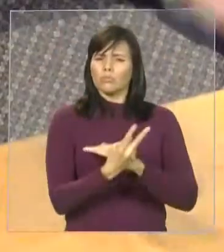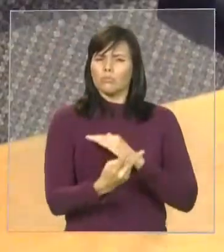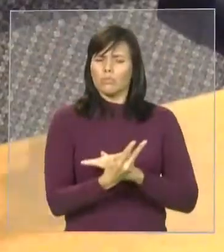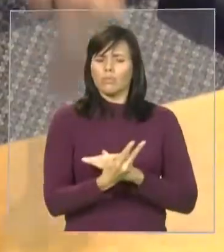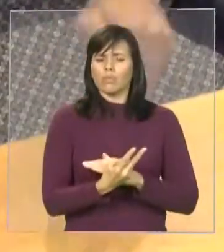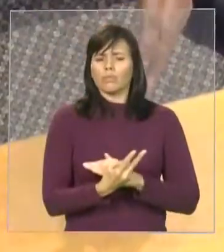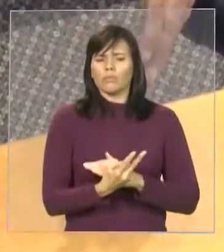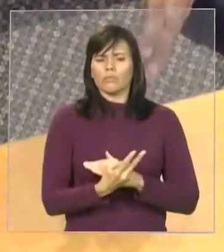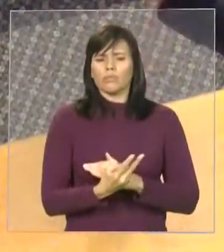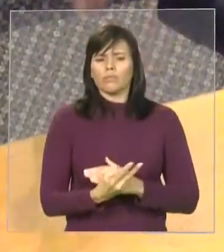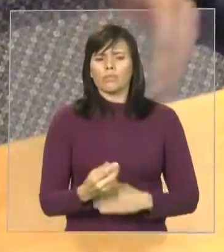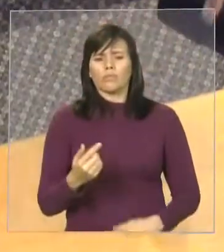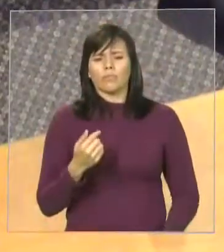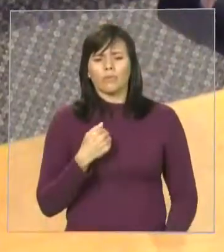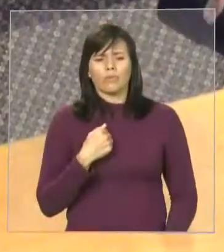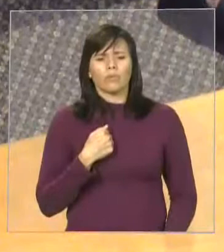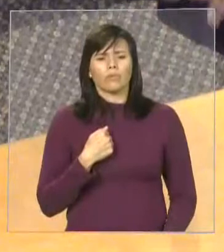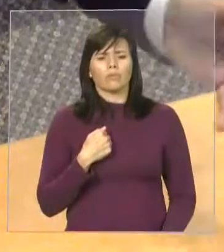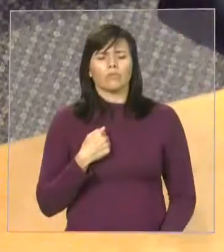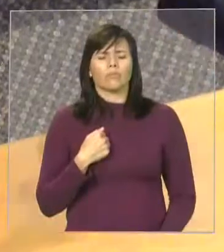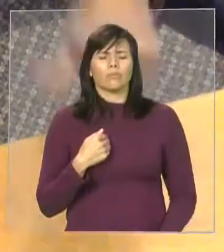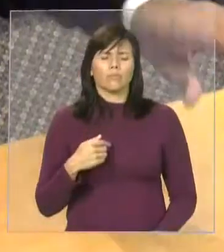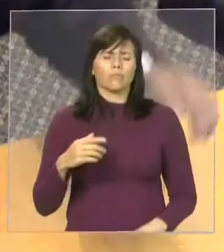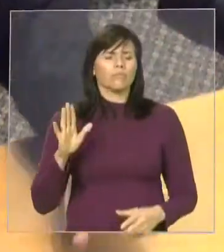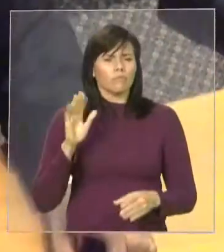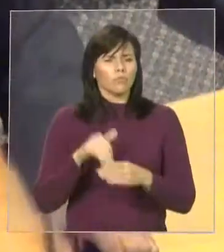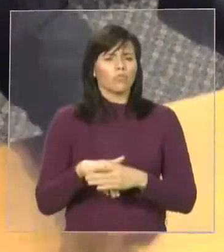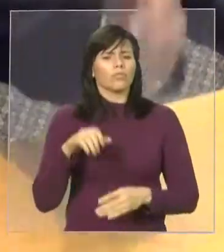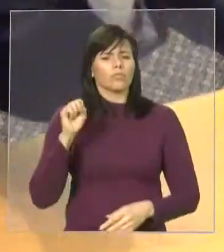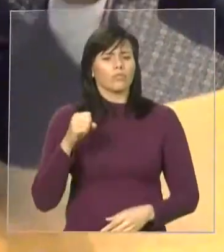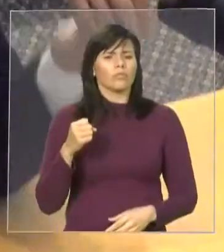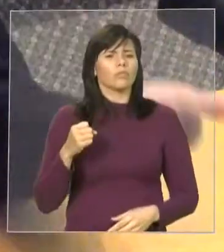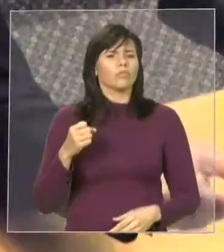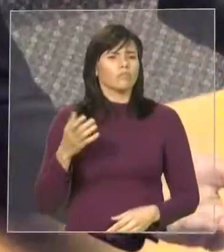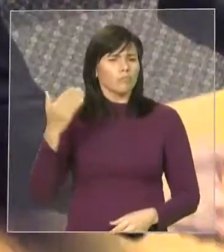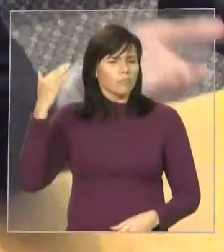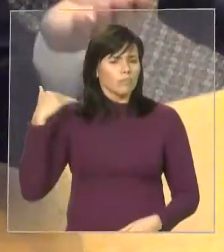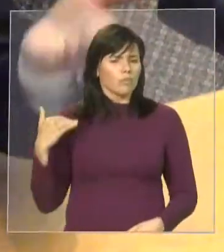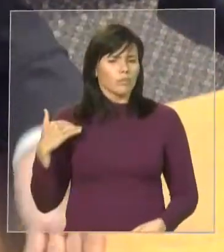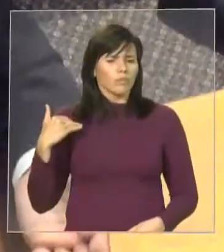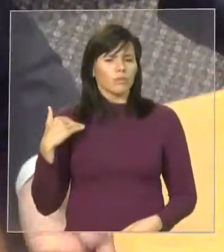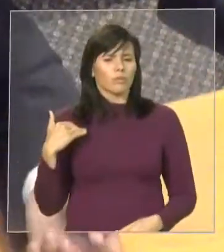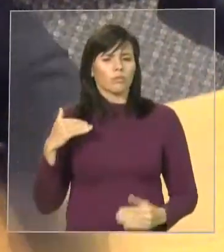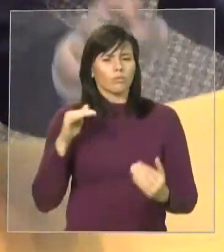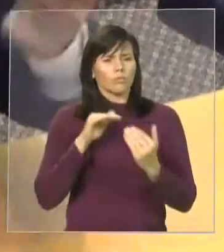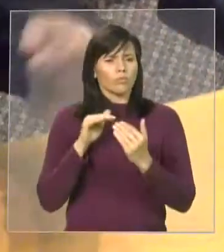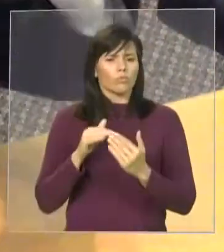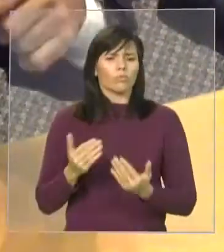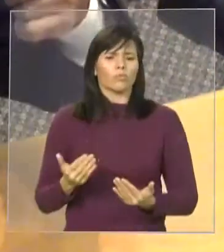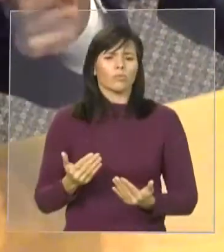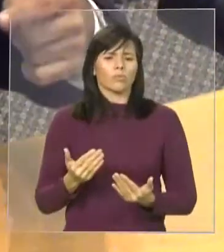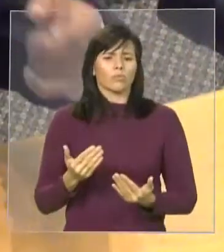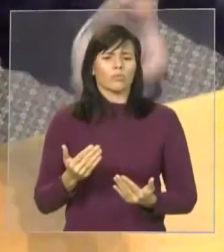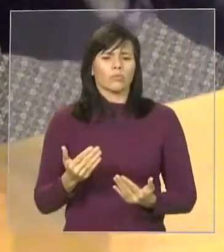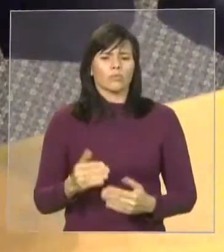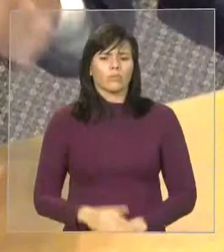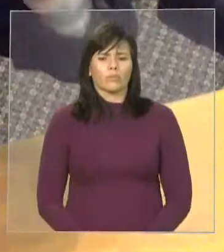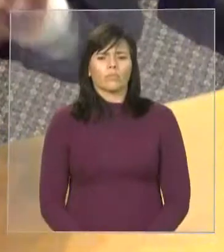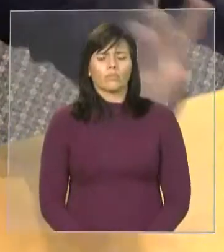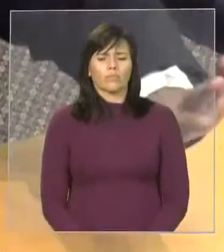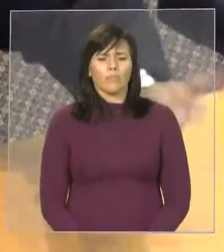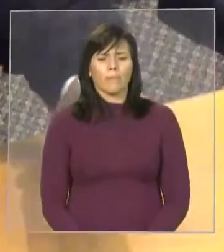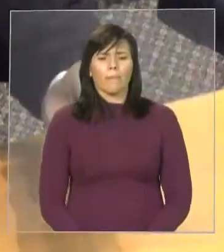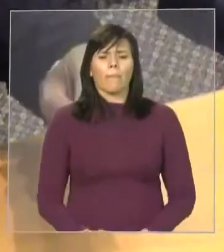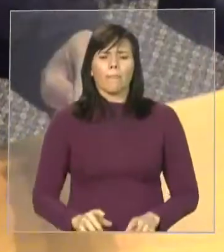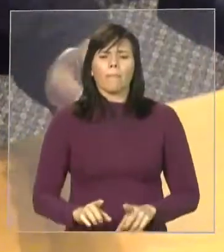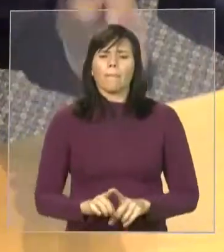favor de todos os aumentos, todos os empréstimos em oportunidades anteriores, mas não podemos ser contra, a favor, sem um